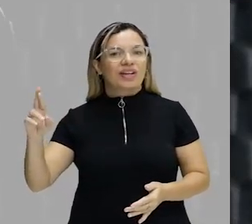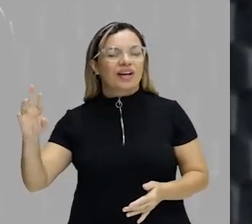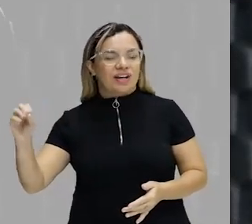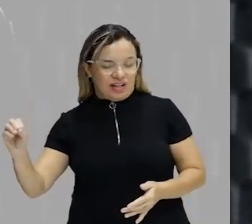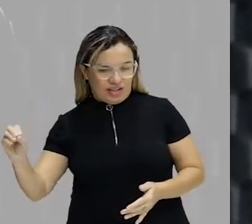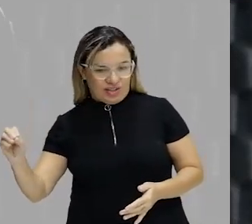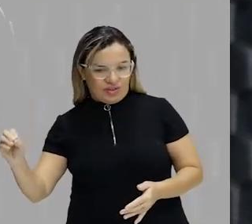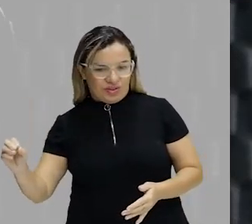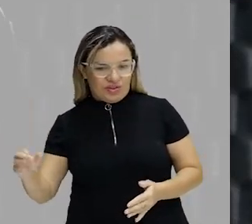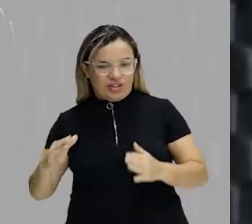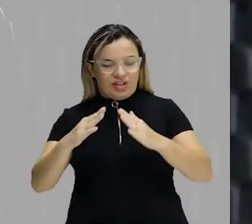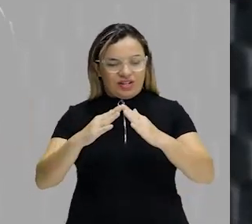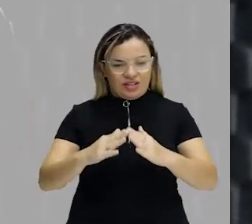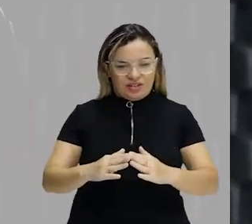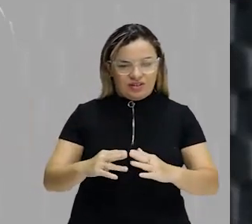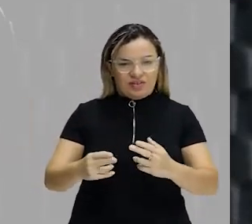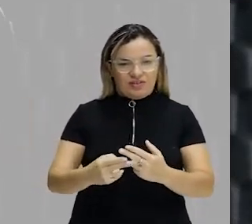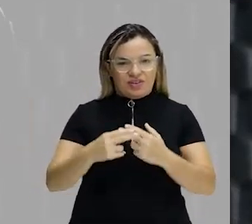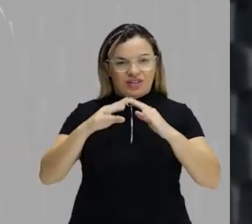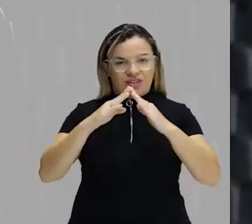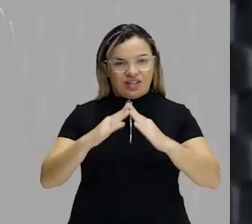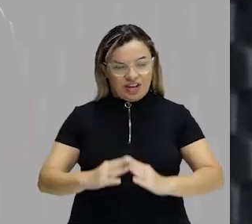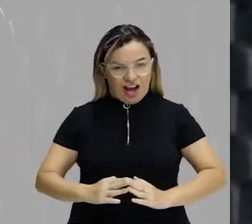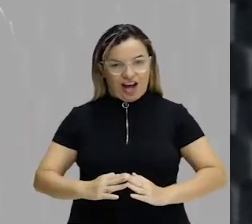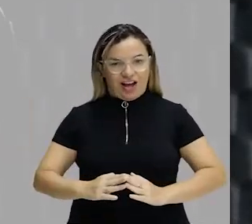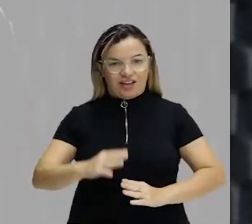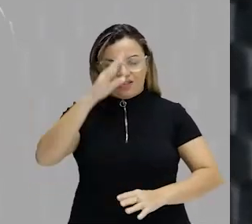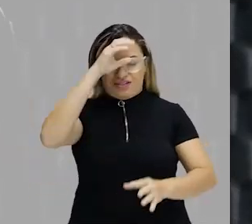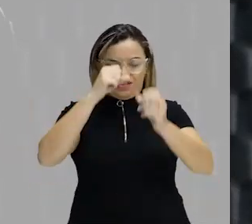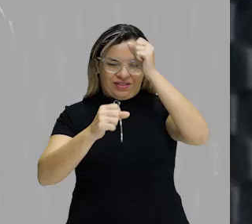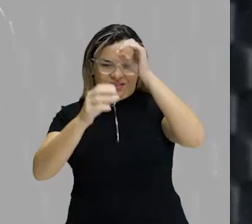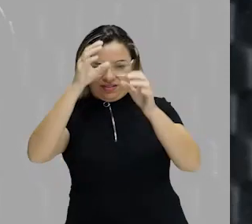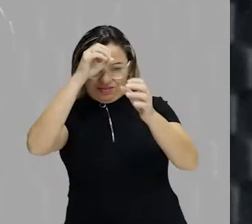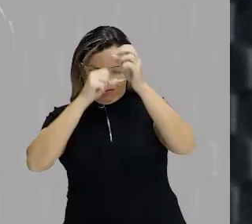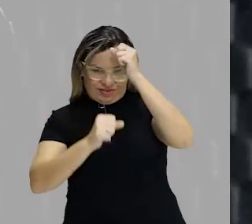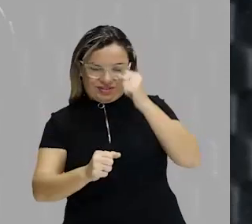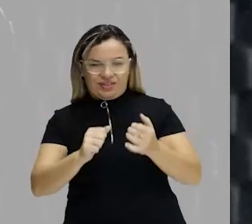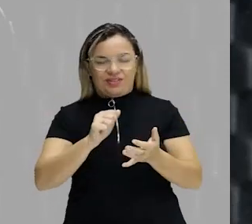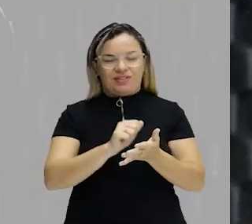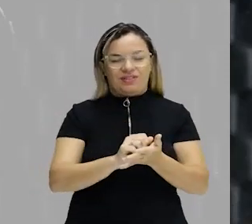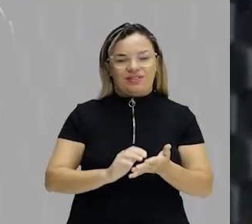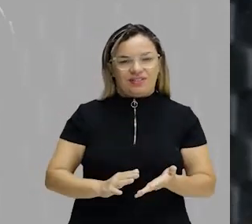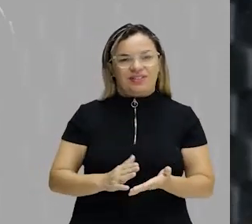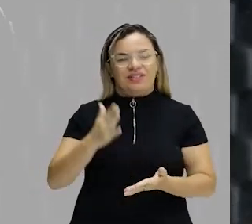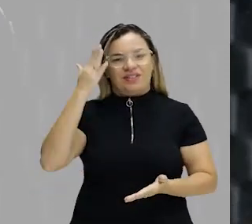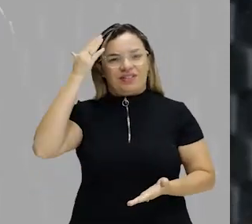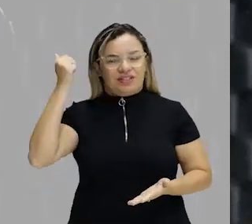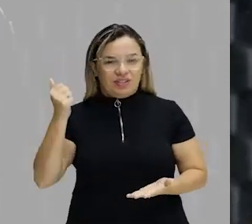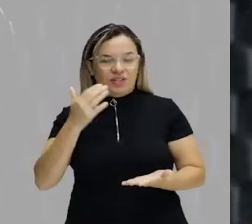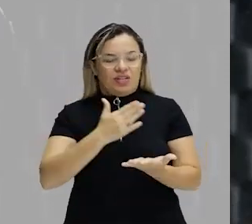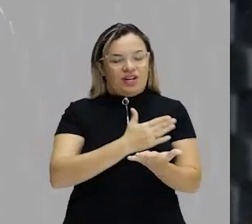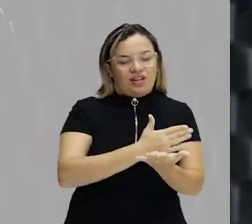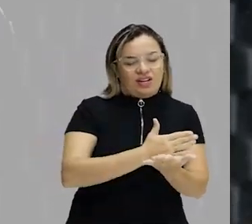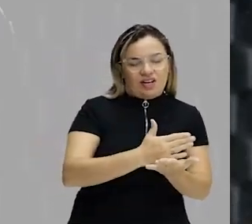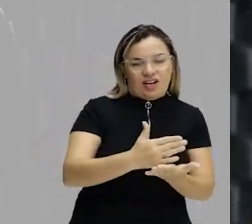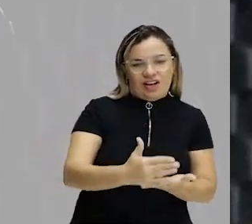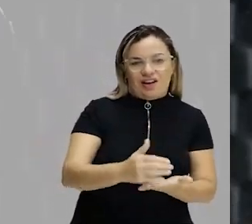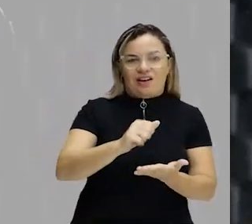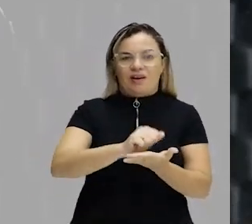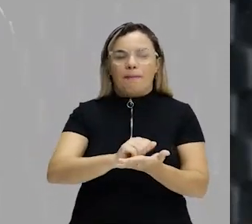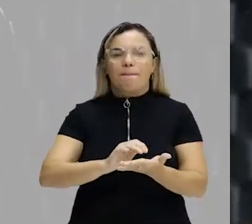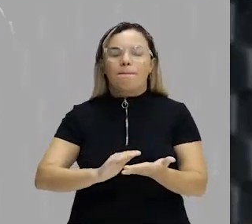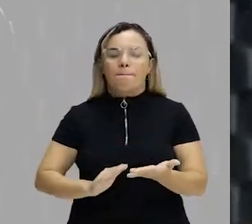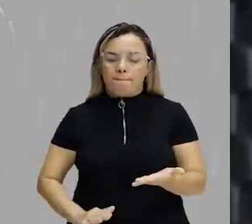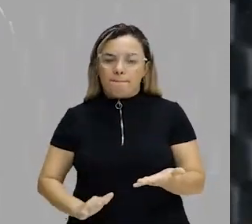Aprendendo. Olha aqui, ó, Fique em Casa Aprendendo. Já estava no exercício, como você já sabe. Nós vamos começar hoje pelos